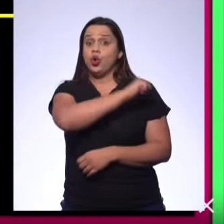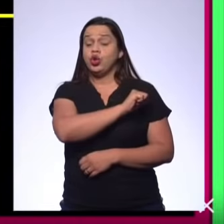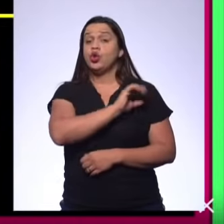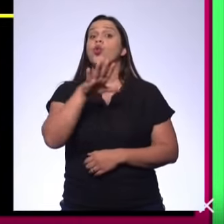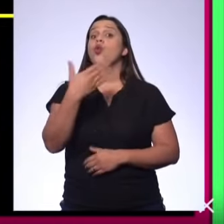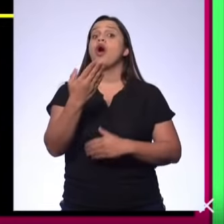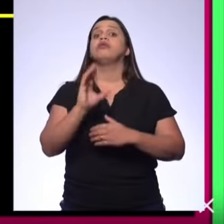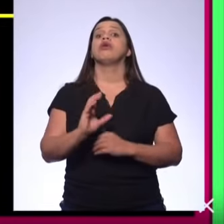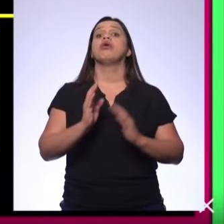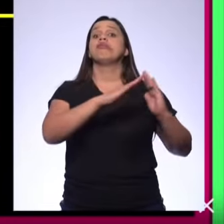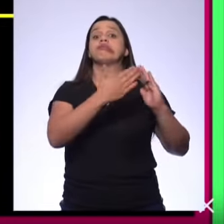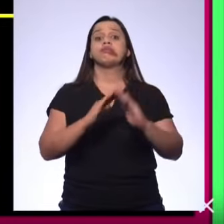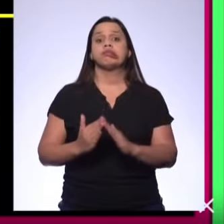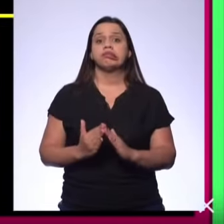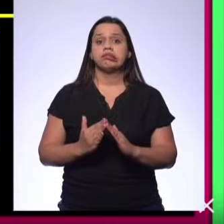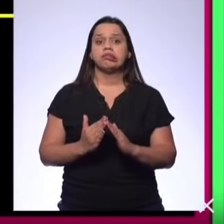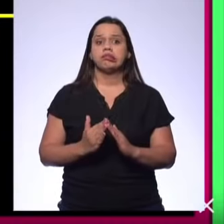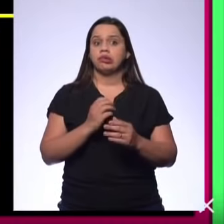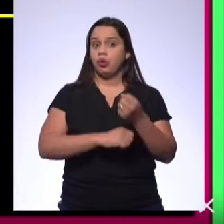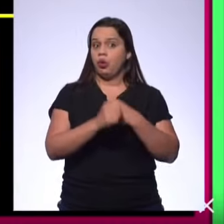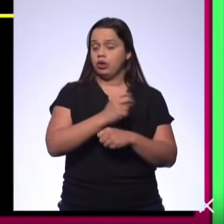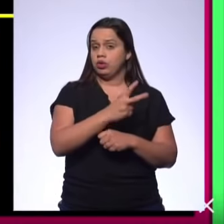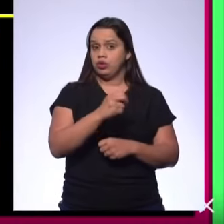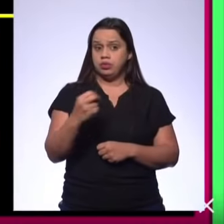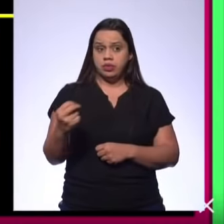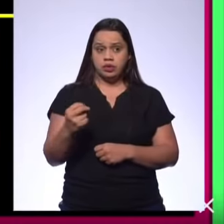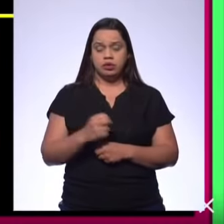Janeiro? 2000.